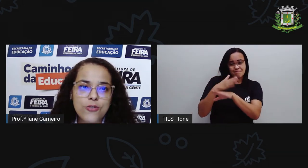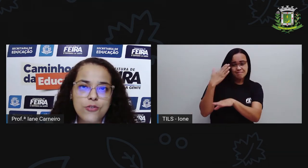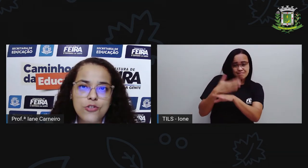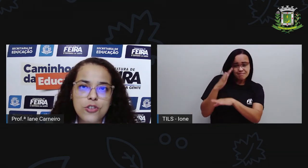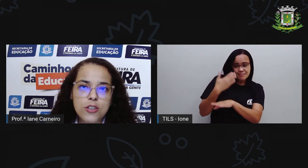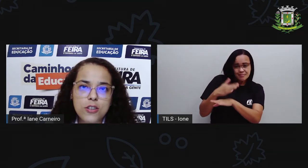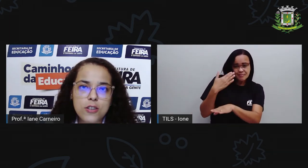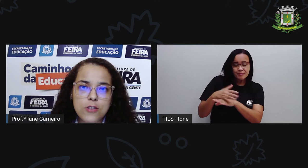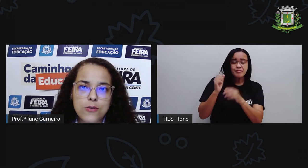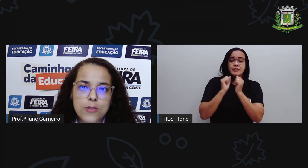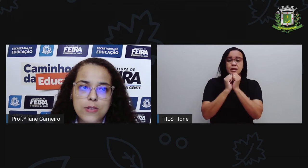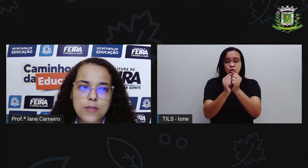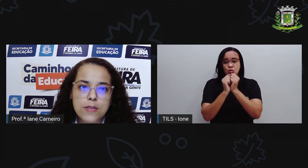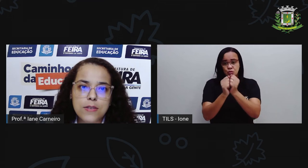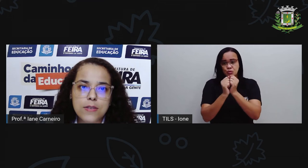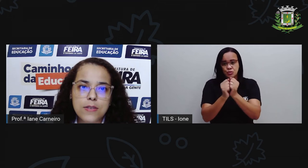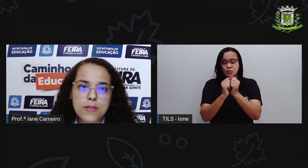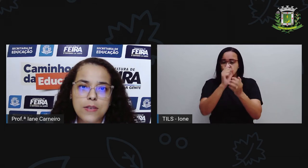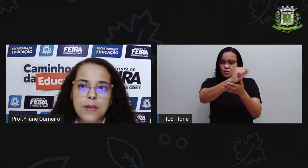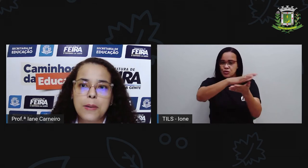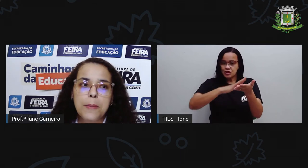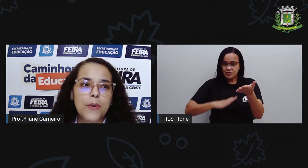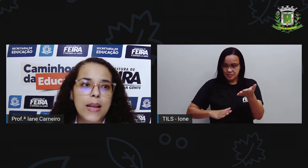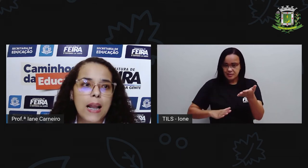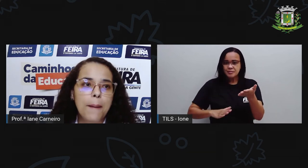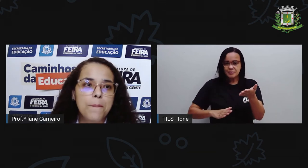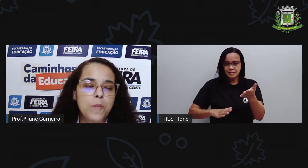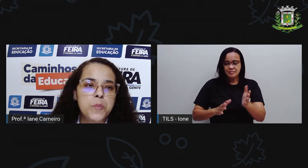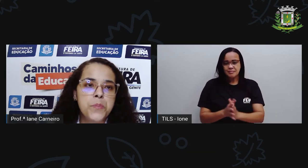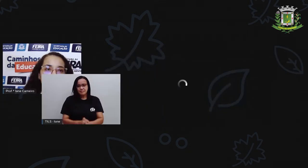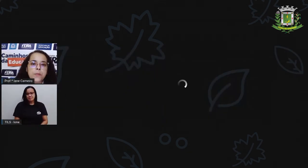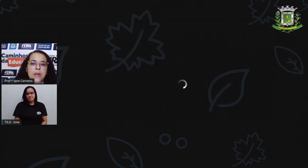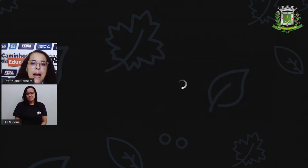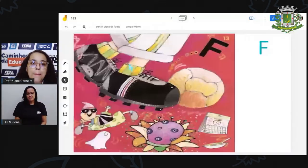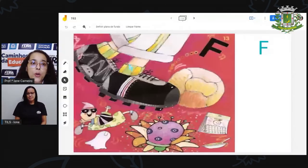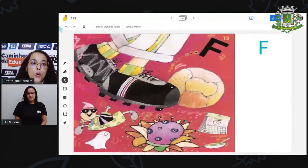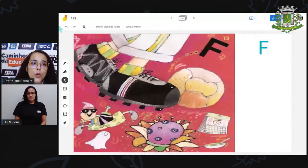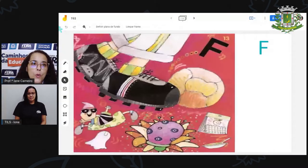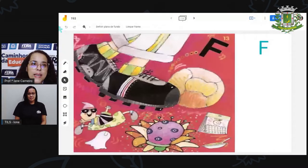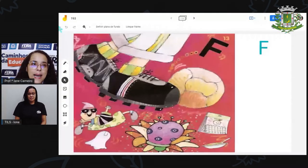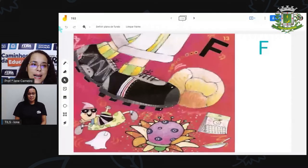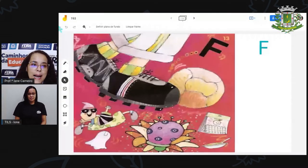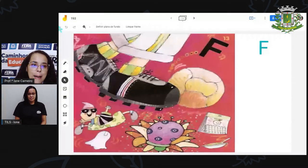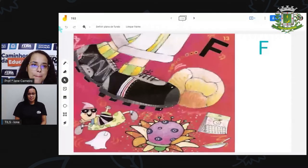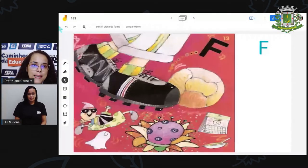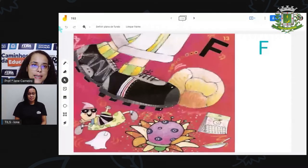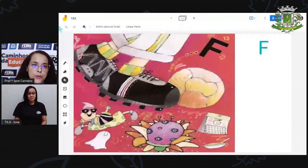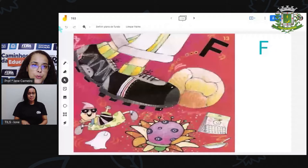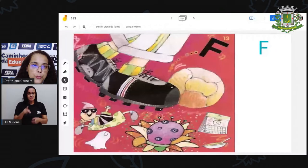fazer juntinho e olha lá a pro colocou aqui a capa né